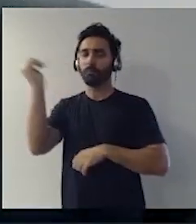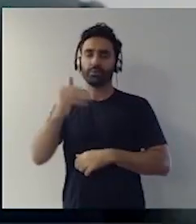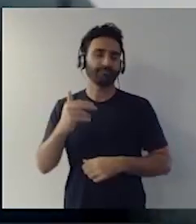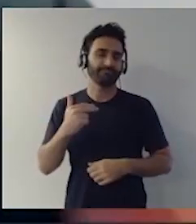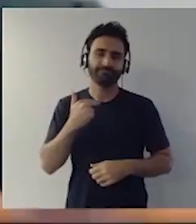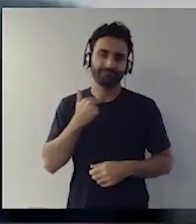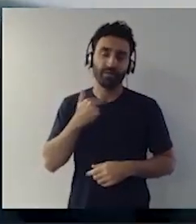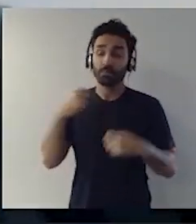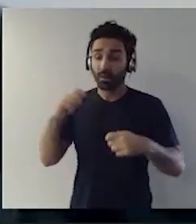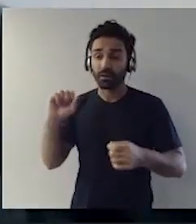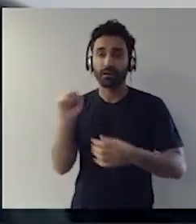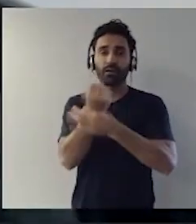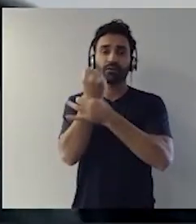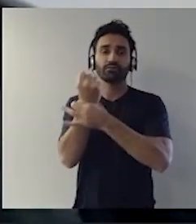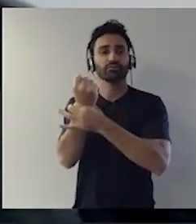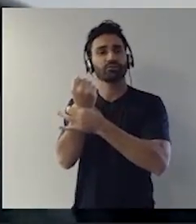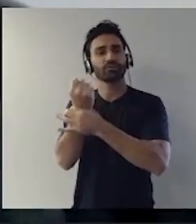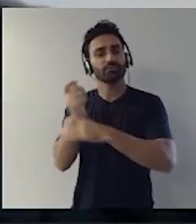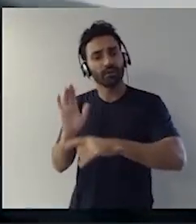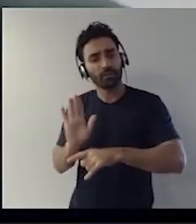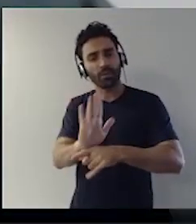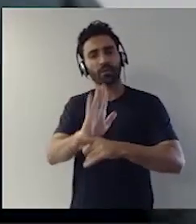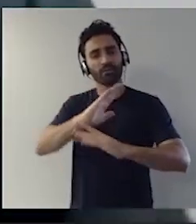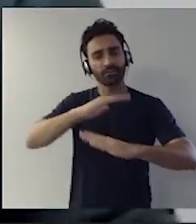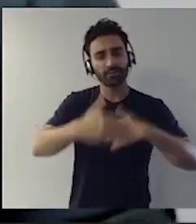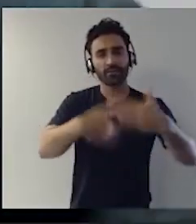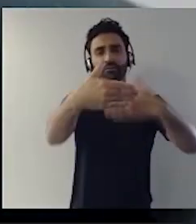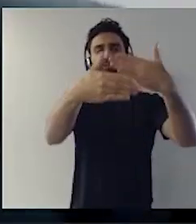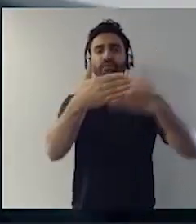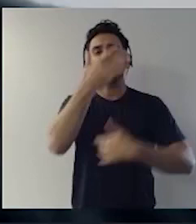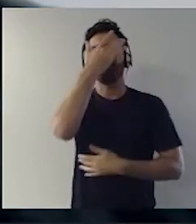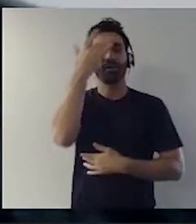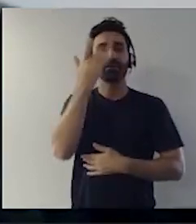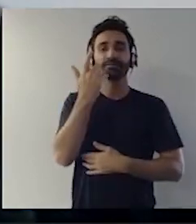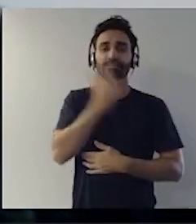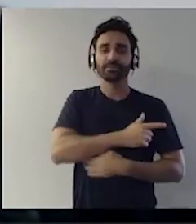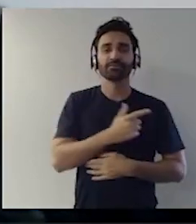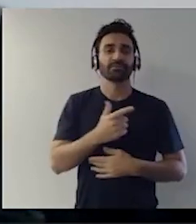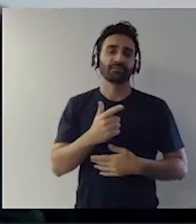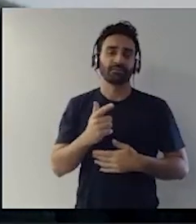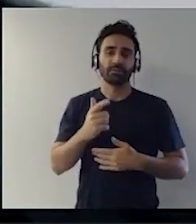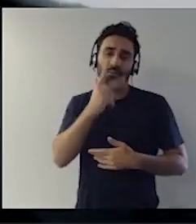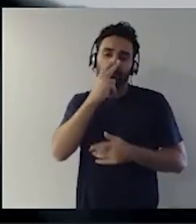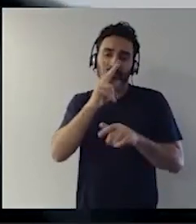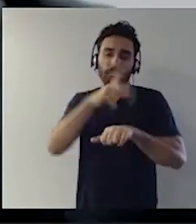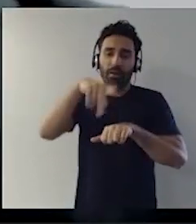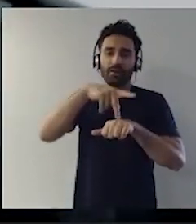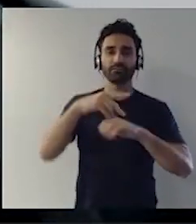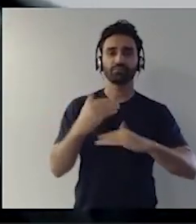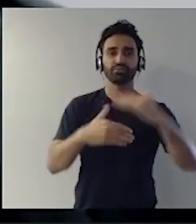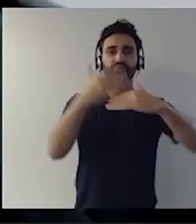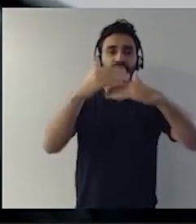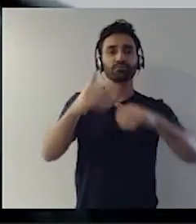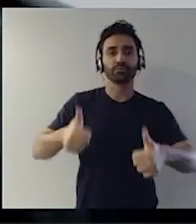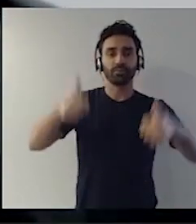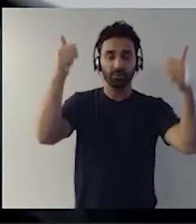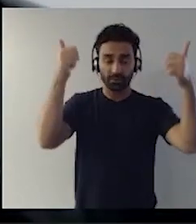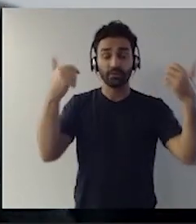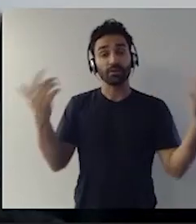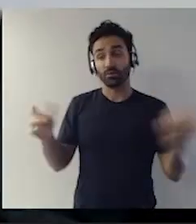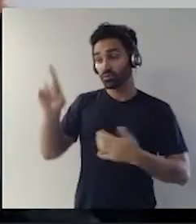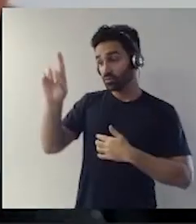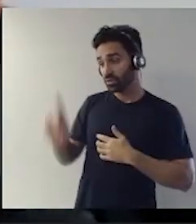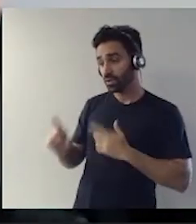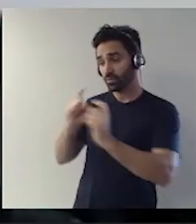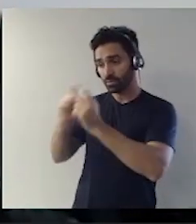um Estado que seja garante do desenvolvimento e que nos faça avançar enquanto civilização. O direito administrativo serviria como